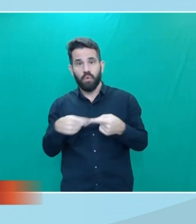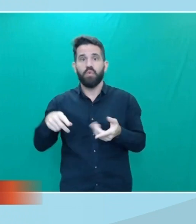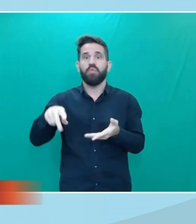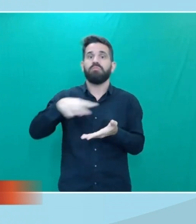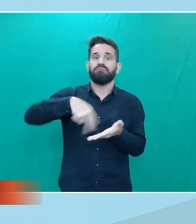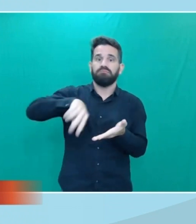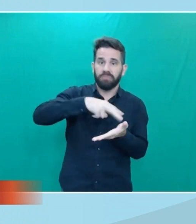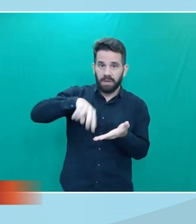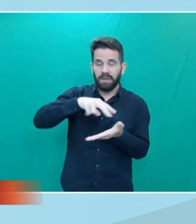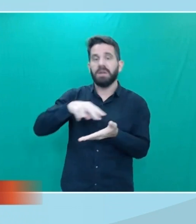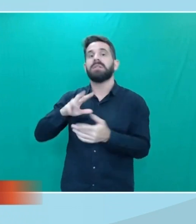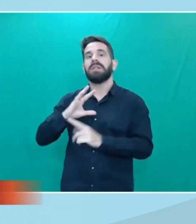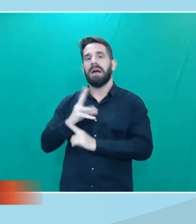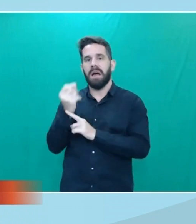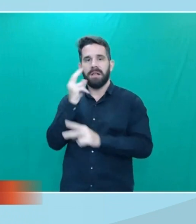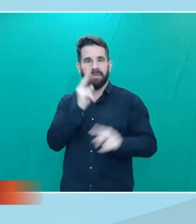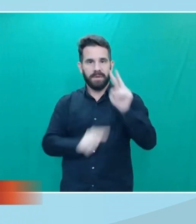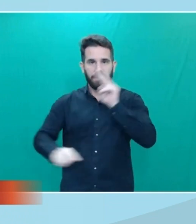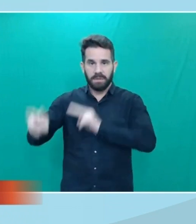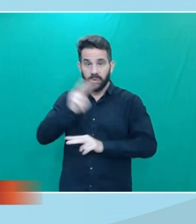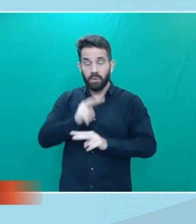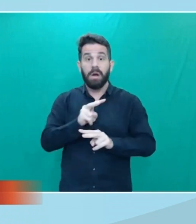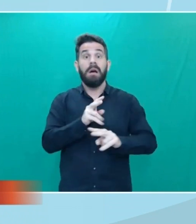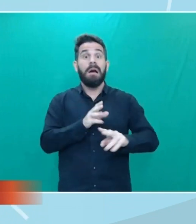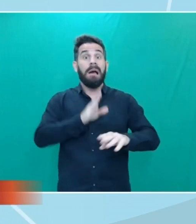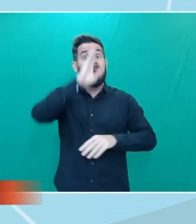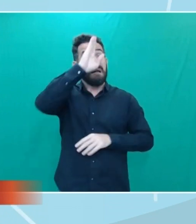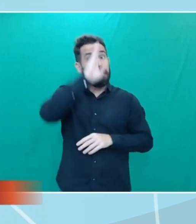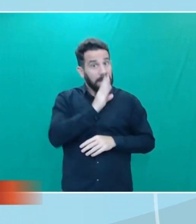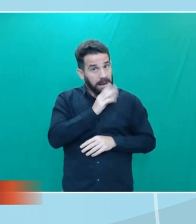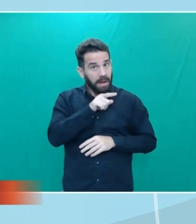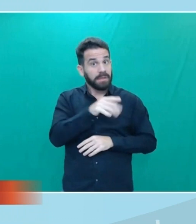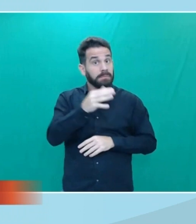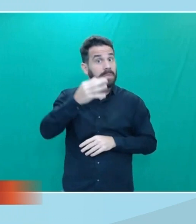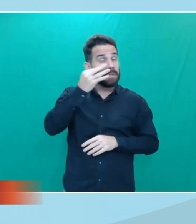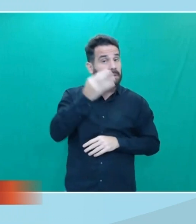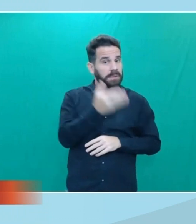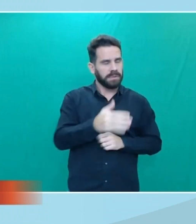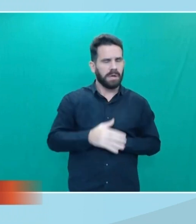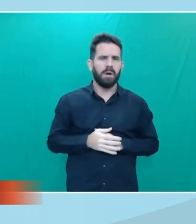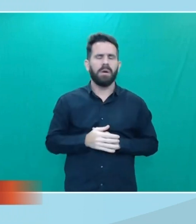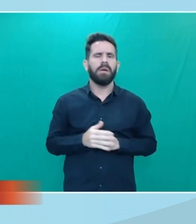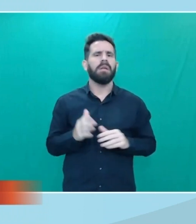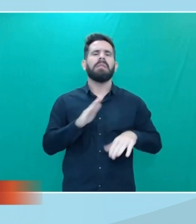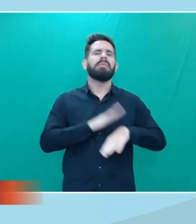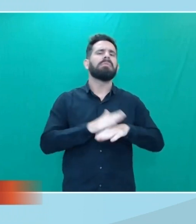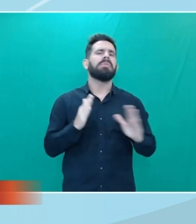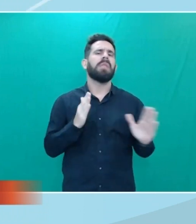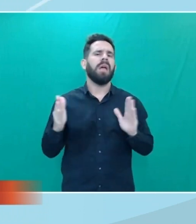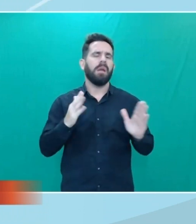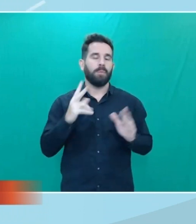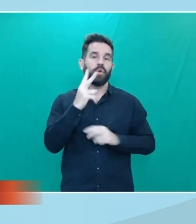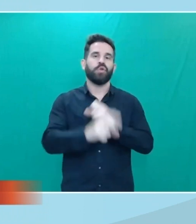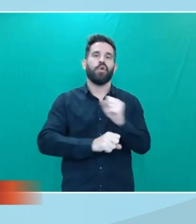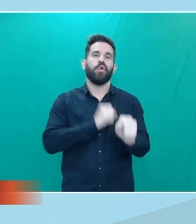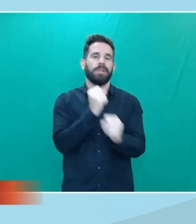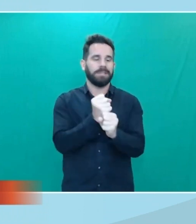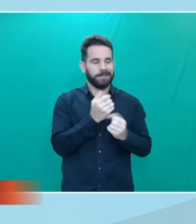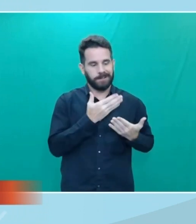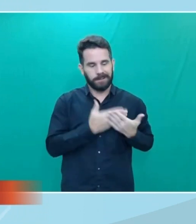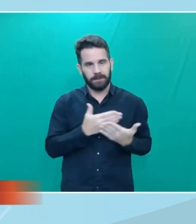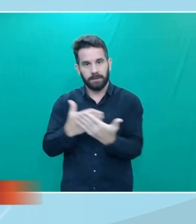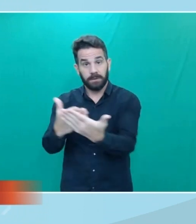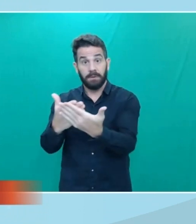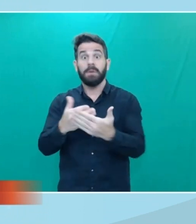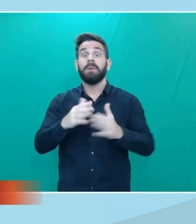oferecidos gratuitamente, de forma presencial. Eles possuem uma duração média de 2 anos. O aluno que finalizar o